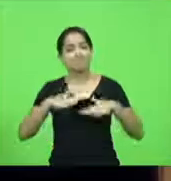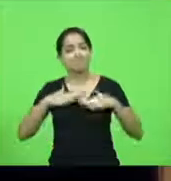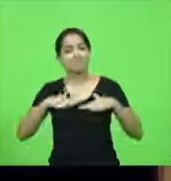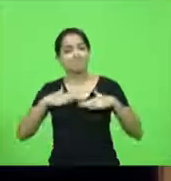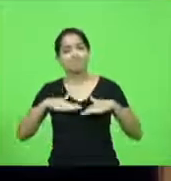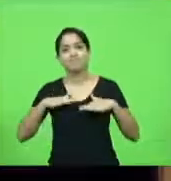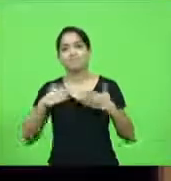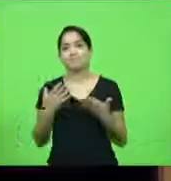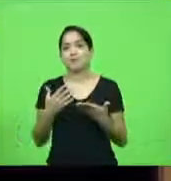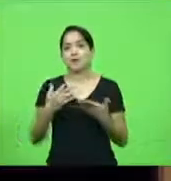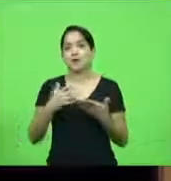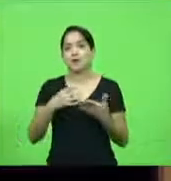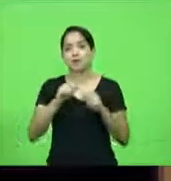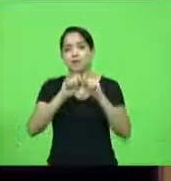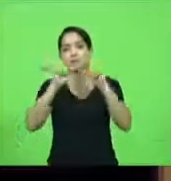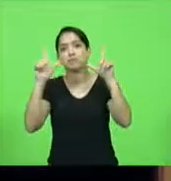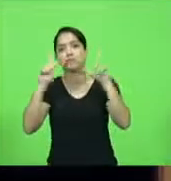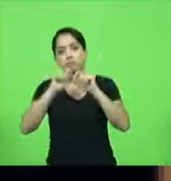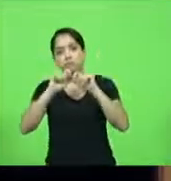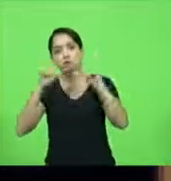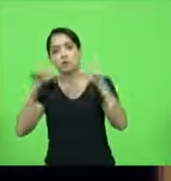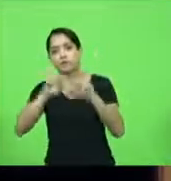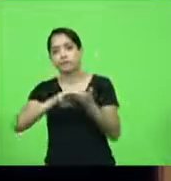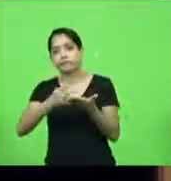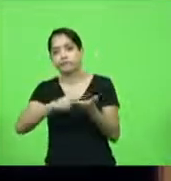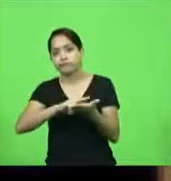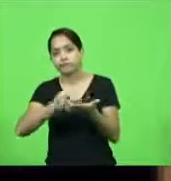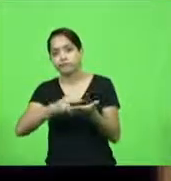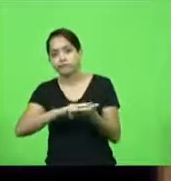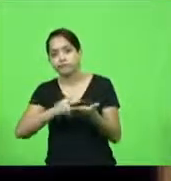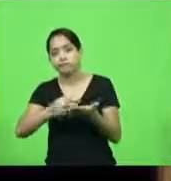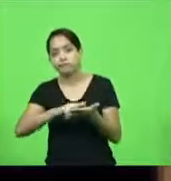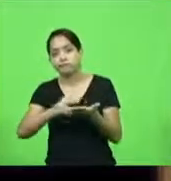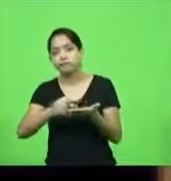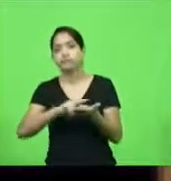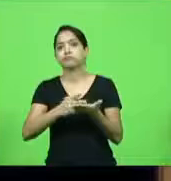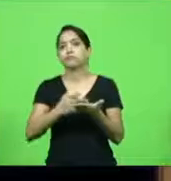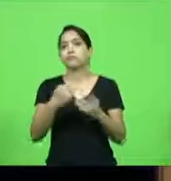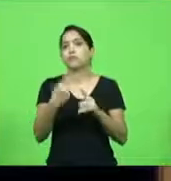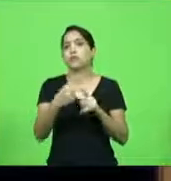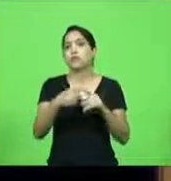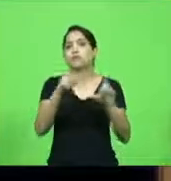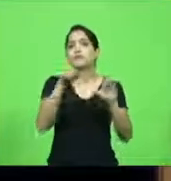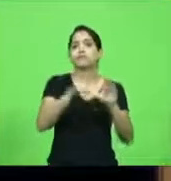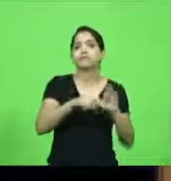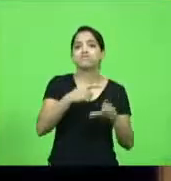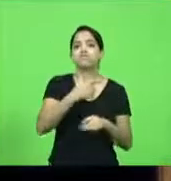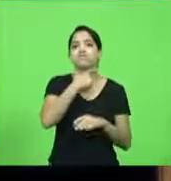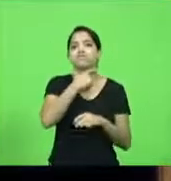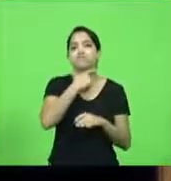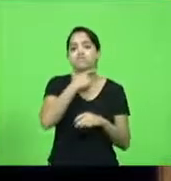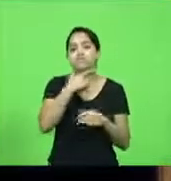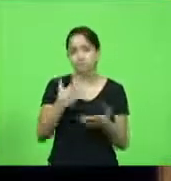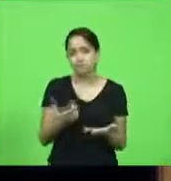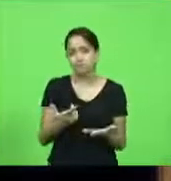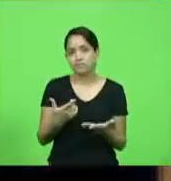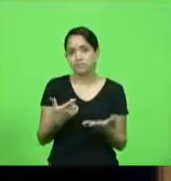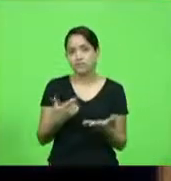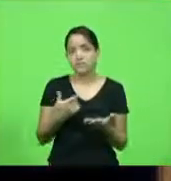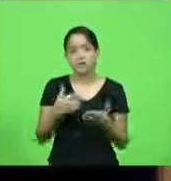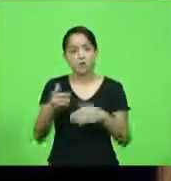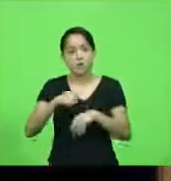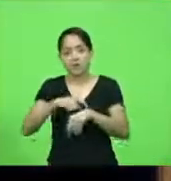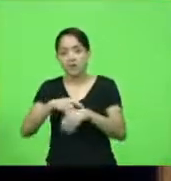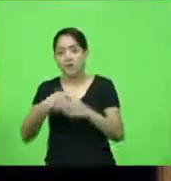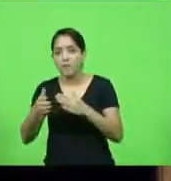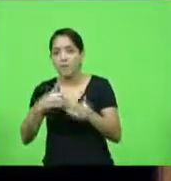porque acorda várias vezes na madrugada com insônia, porque está devendo para o Estado, porque o Estado pode a qualquer momento